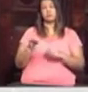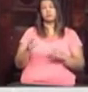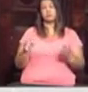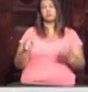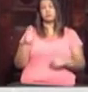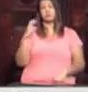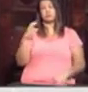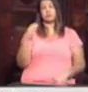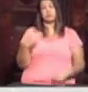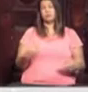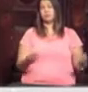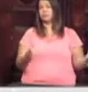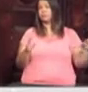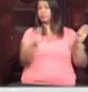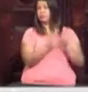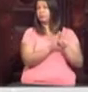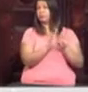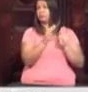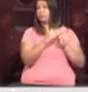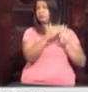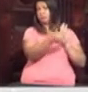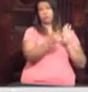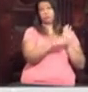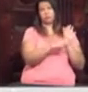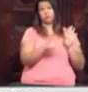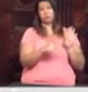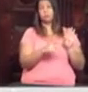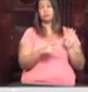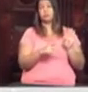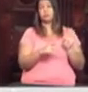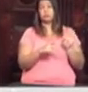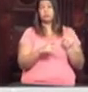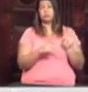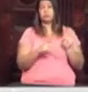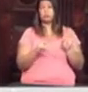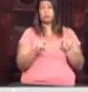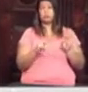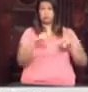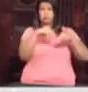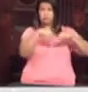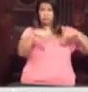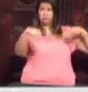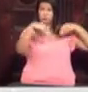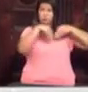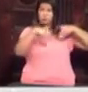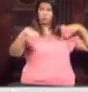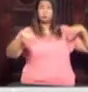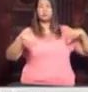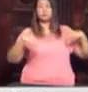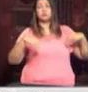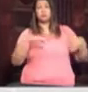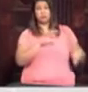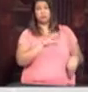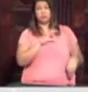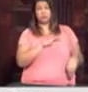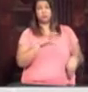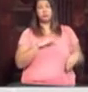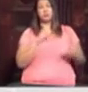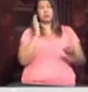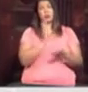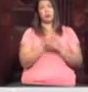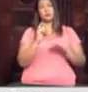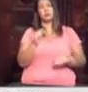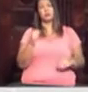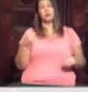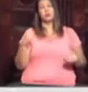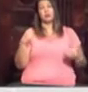as portas para os professores, coloca um segurança que terminou envolvido numa situação de agressão com os